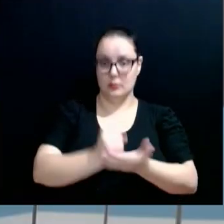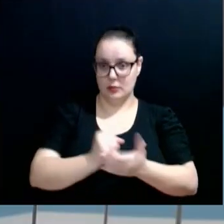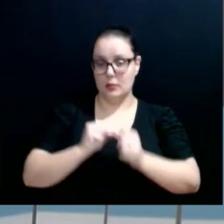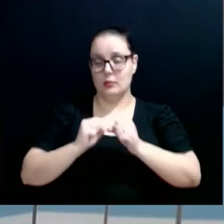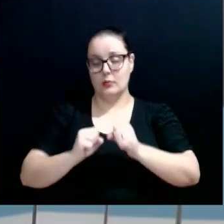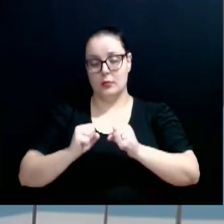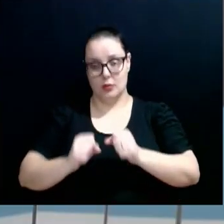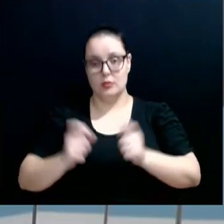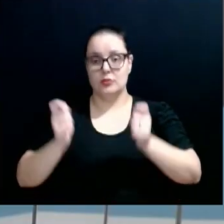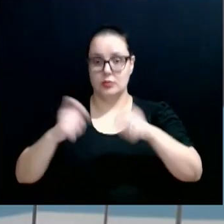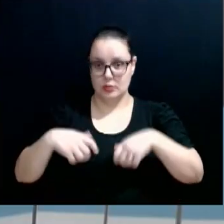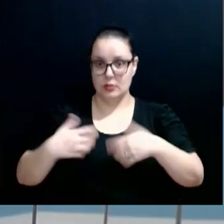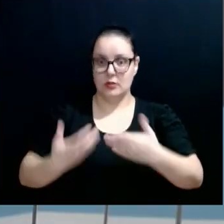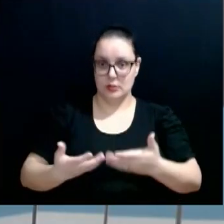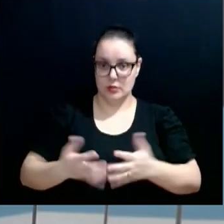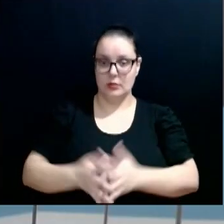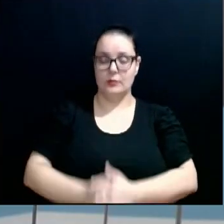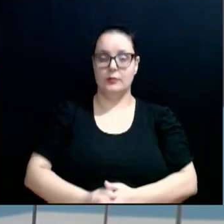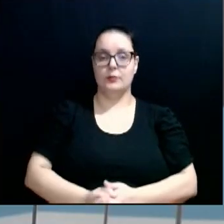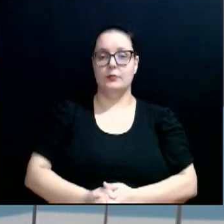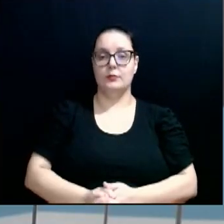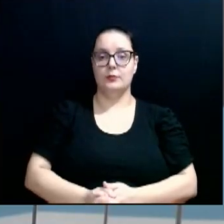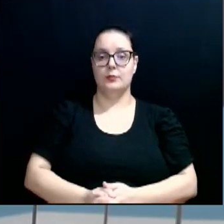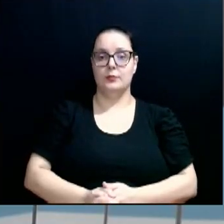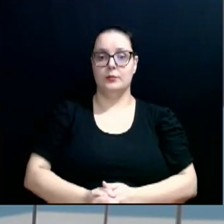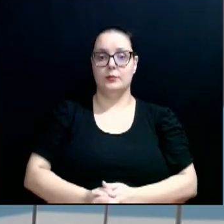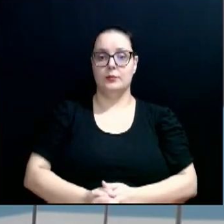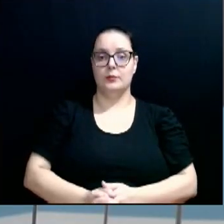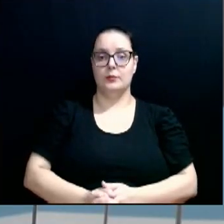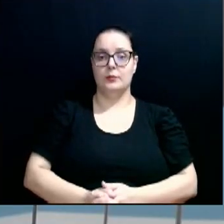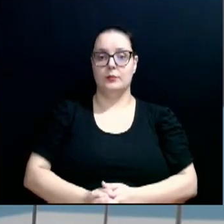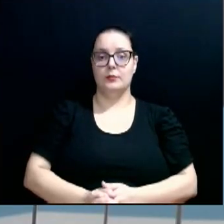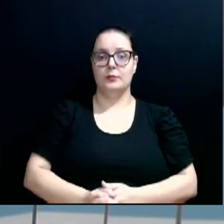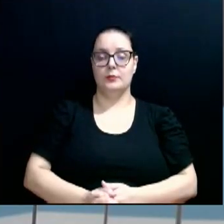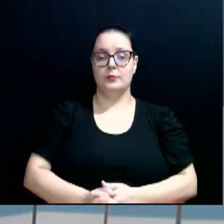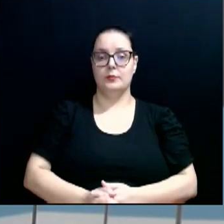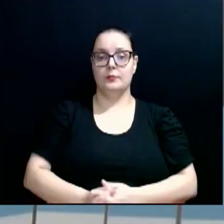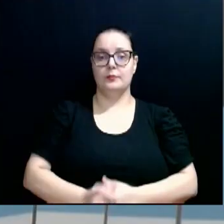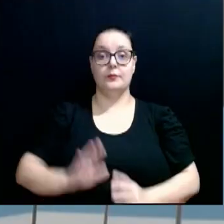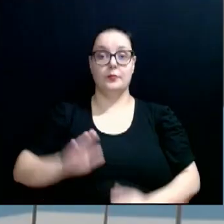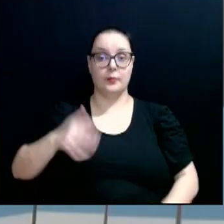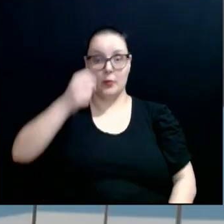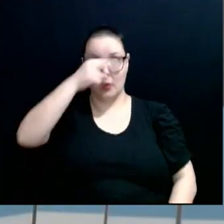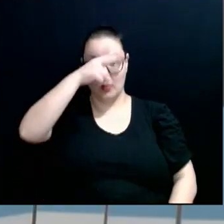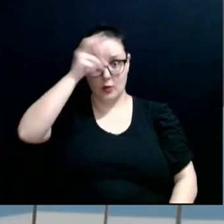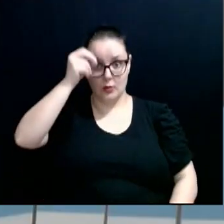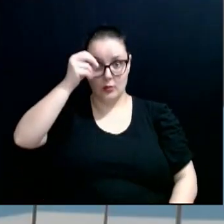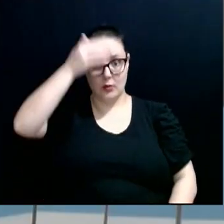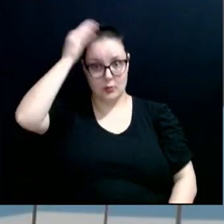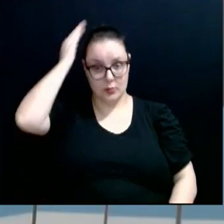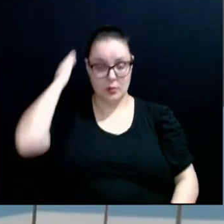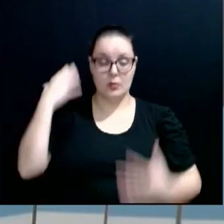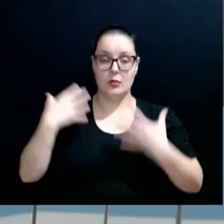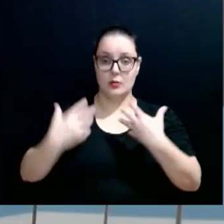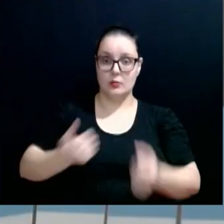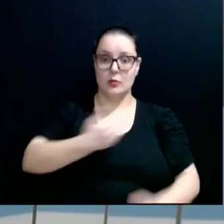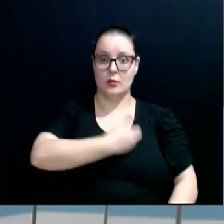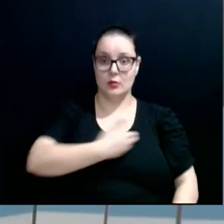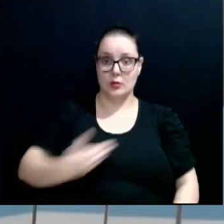possibilidade. E aí a gente, logo quando o prefeito Dário assumiu o governo, nós imediatamente